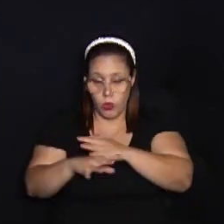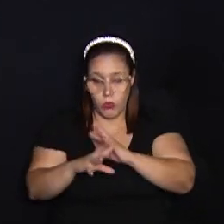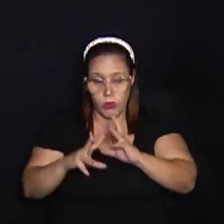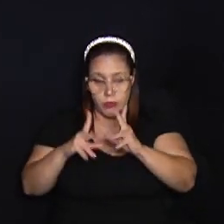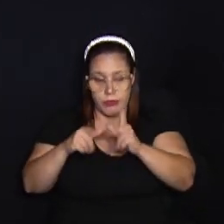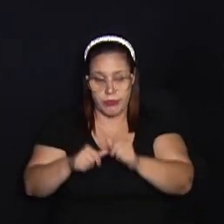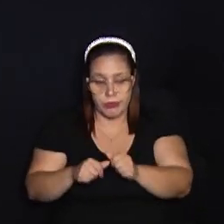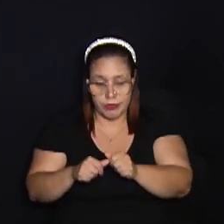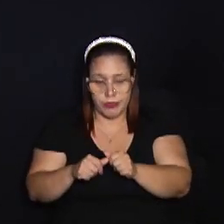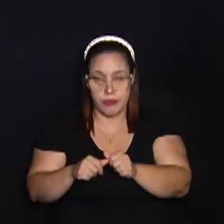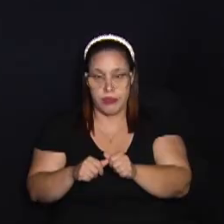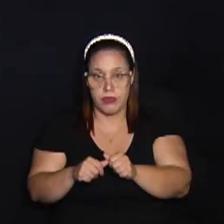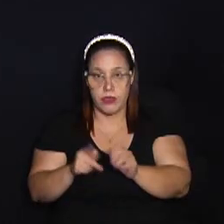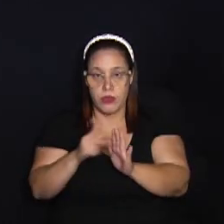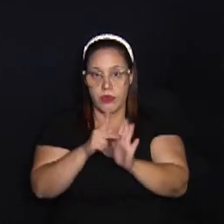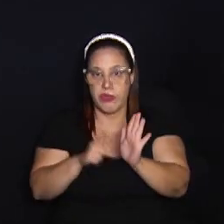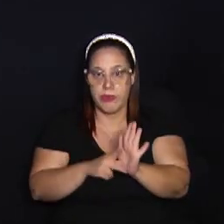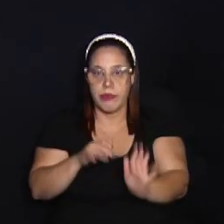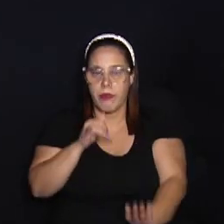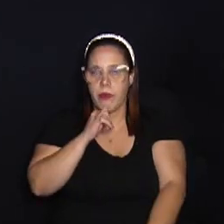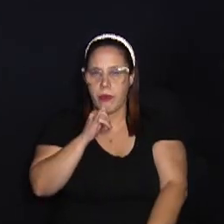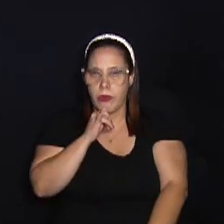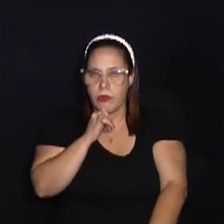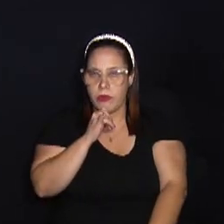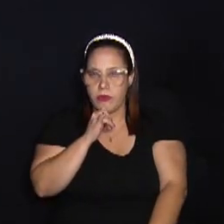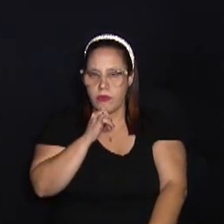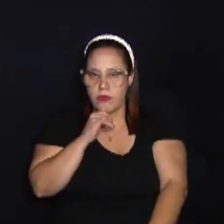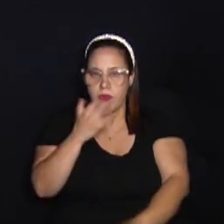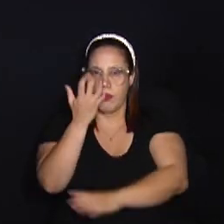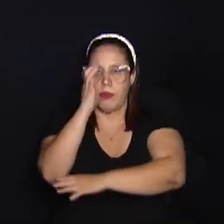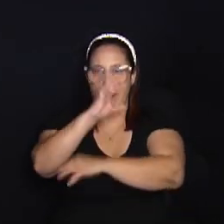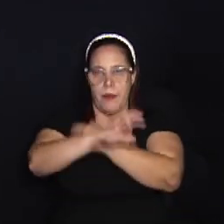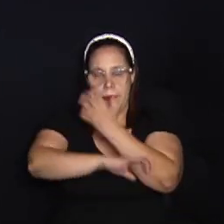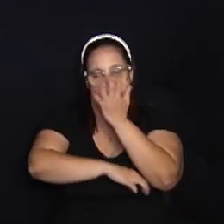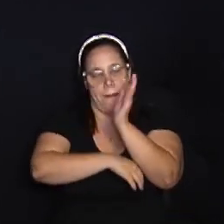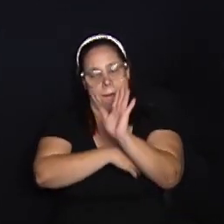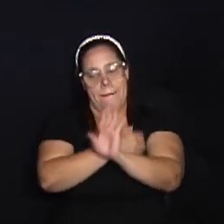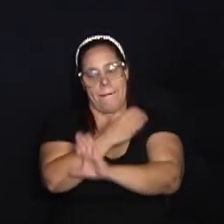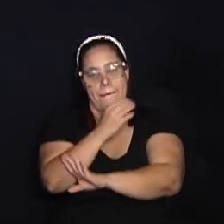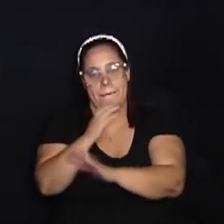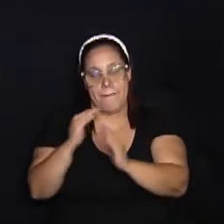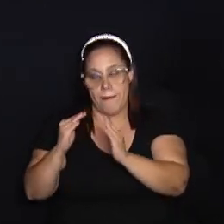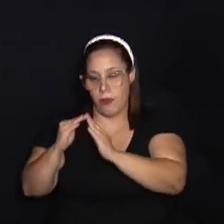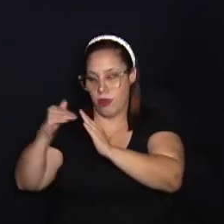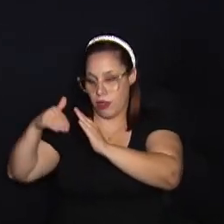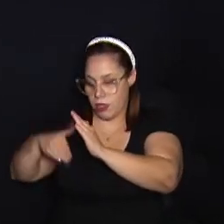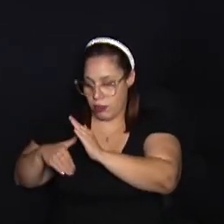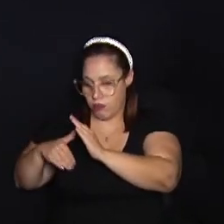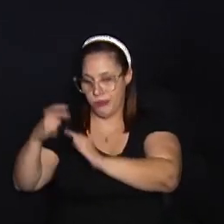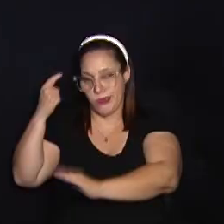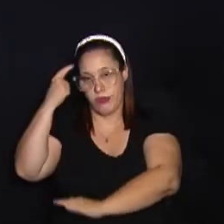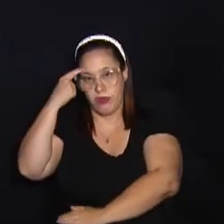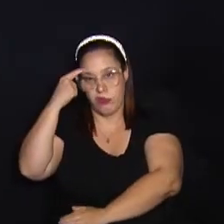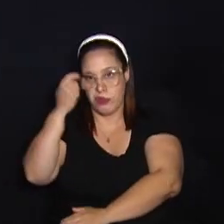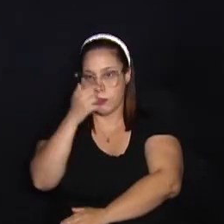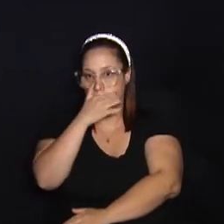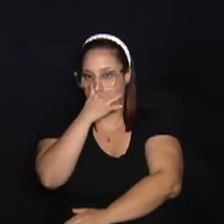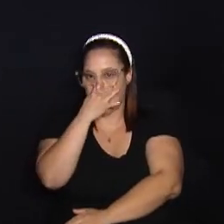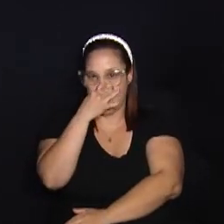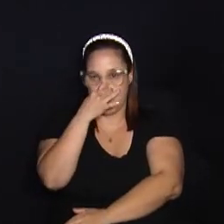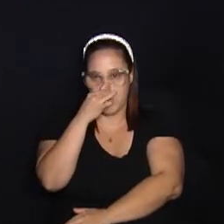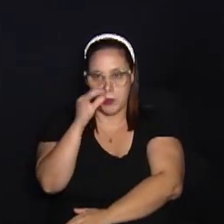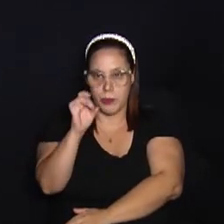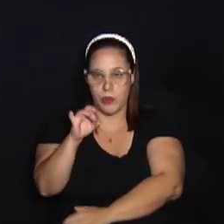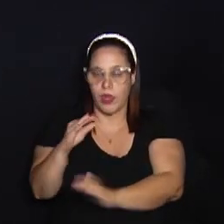todo. Então, se a gente vai projetar, por exemplo, um jardim, né, para um fundo de uma casa, a gente tem que pensar na